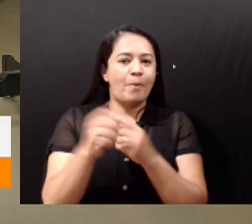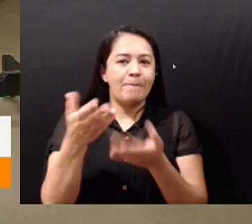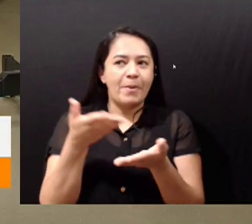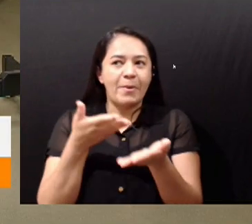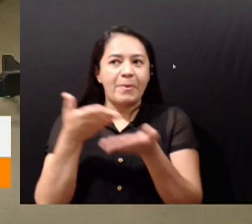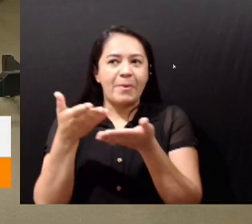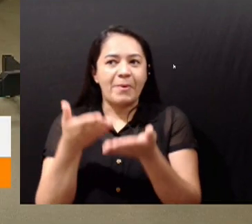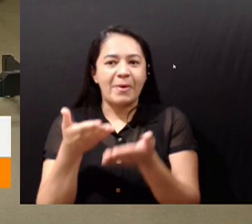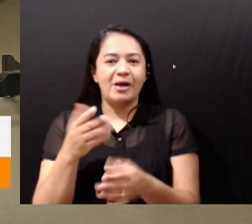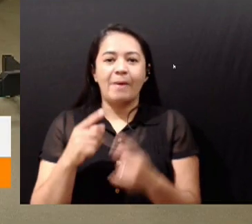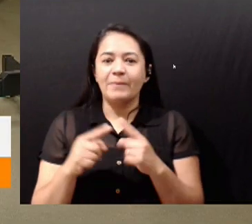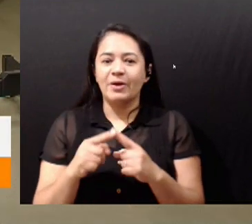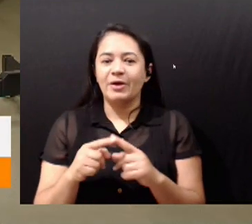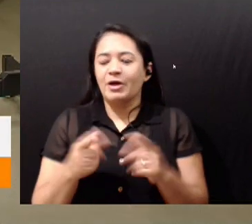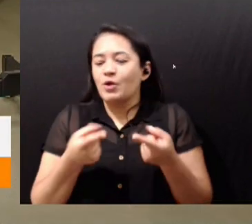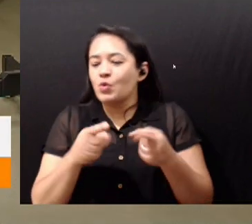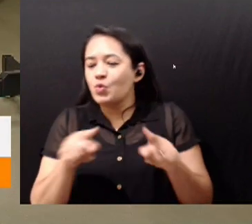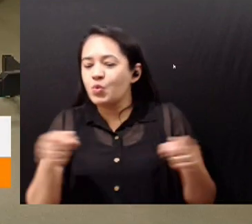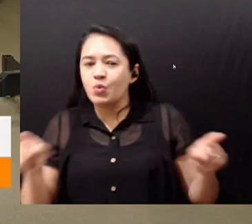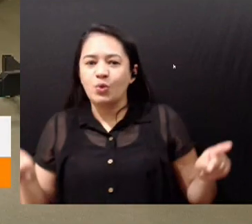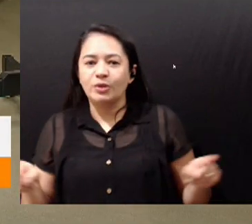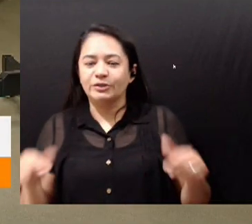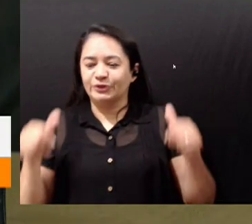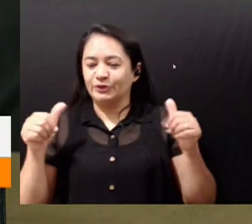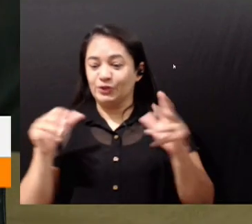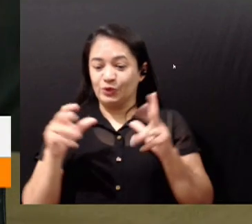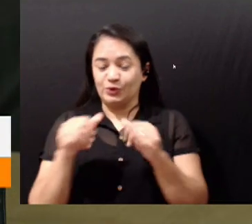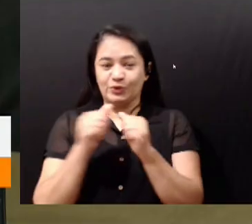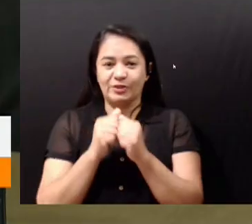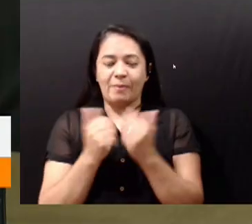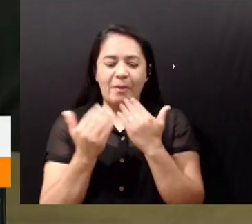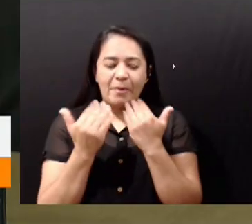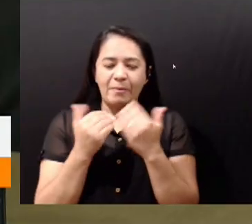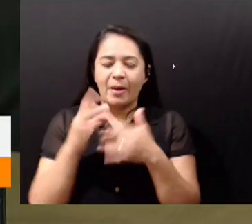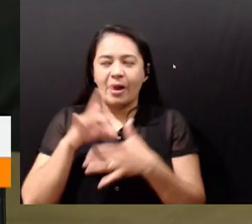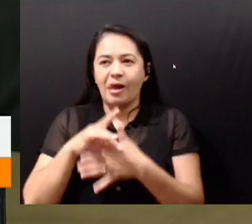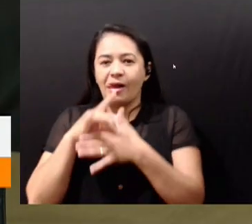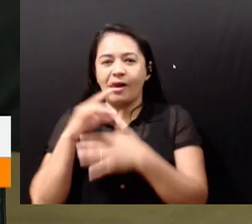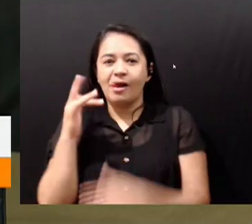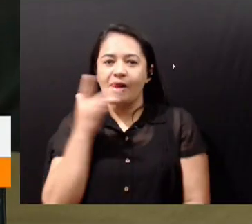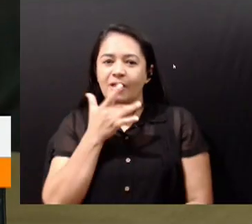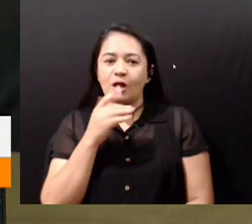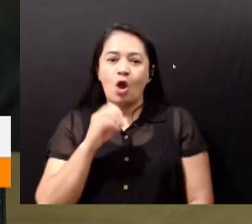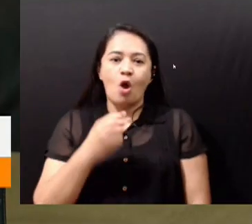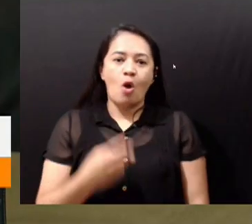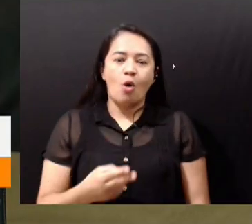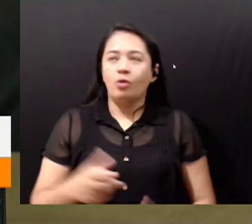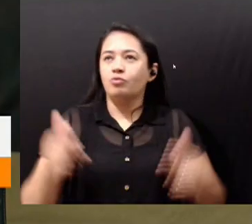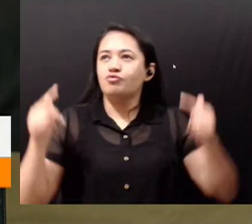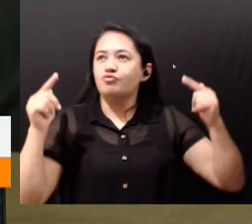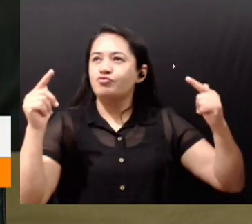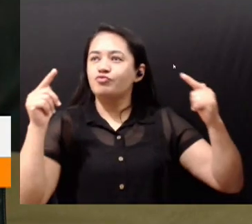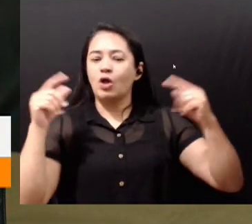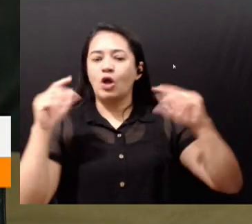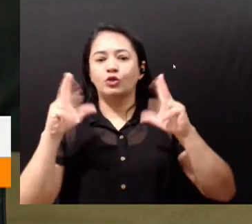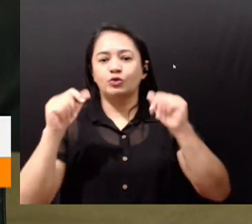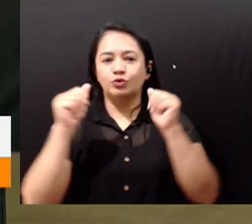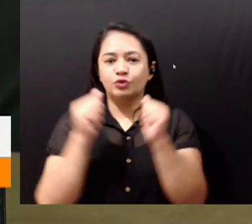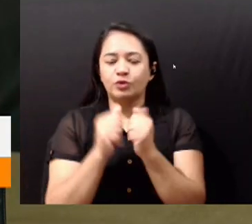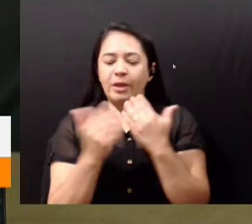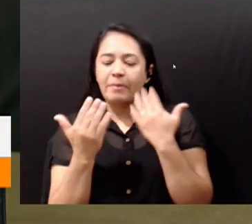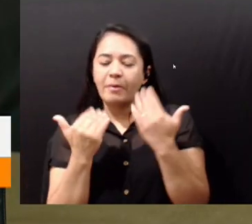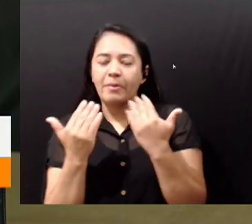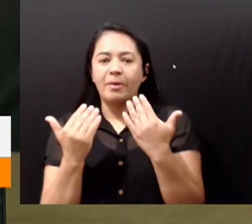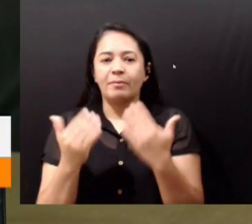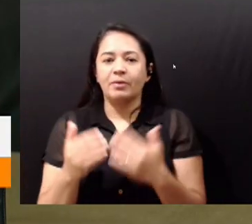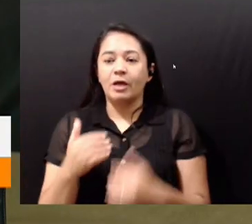tem churrasco, tá todo mundo junto ali, comendo uma carninha e tal. Ou então tem um happy hour, tá todo mundo junto, comendo, batendo papo. É